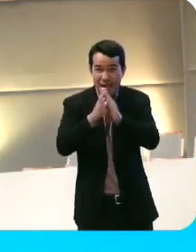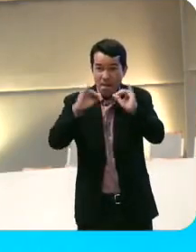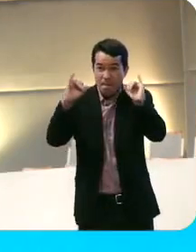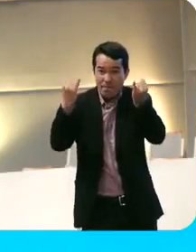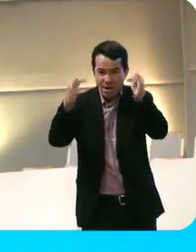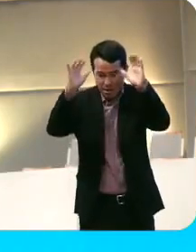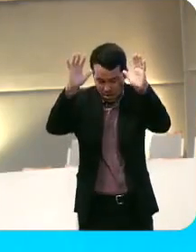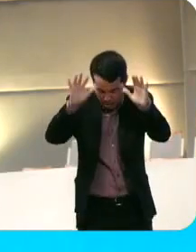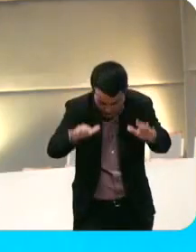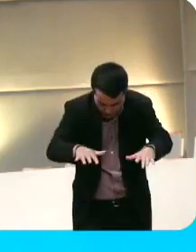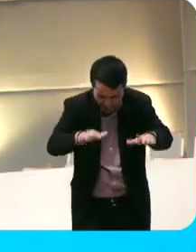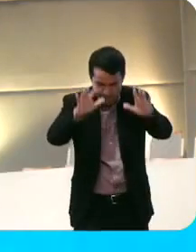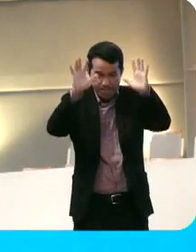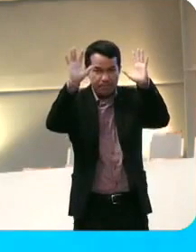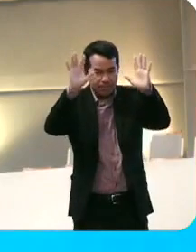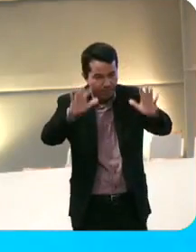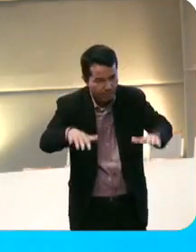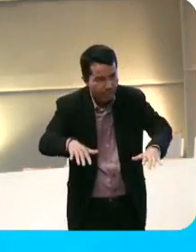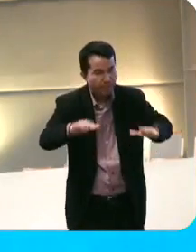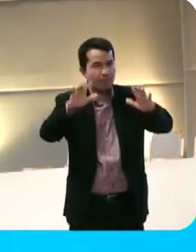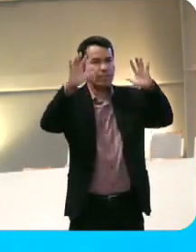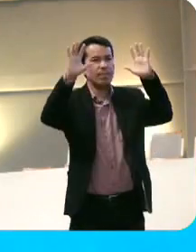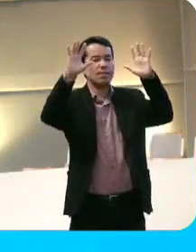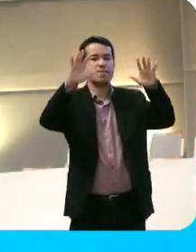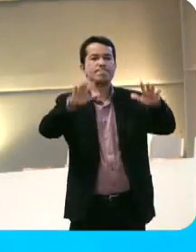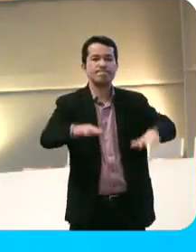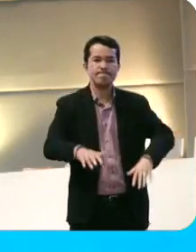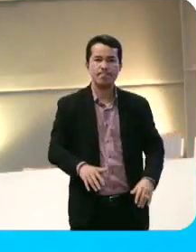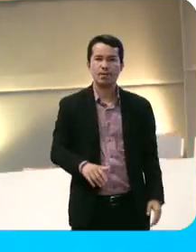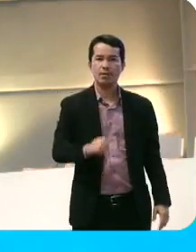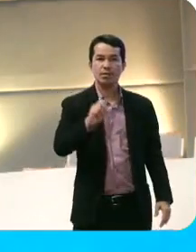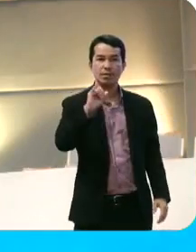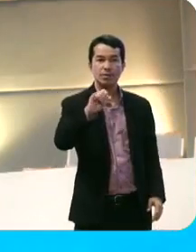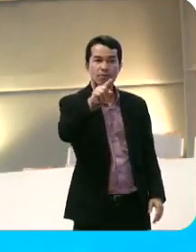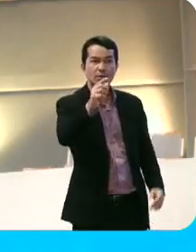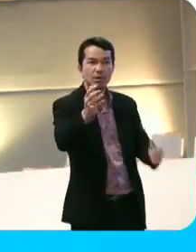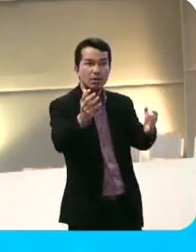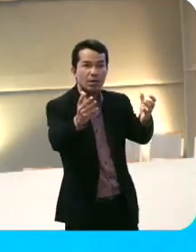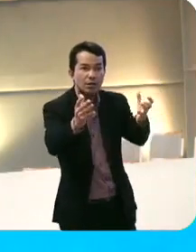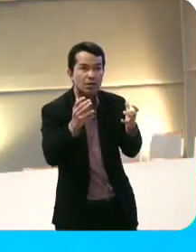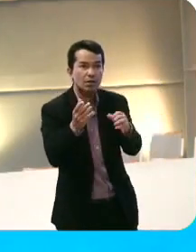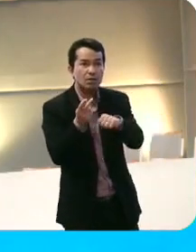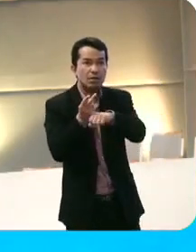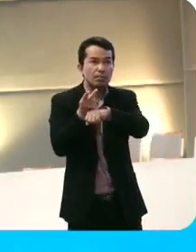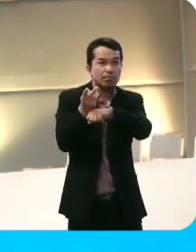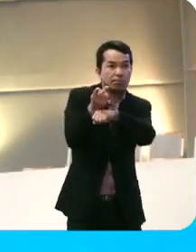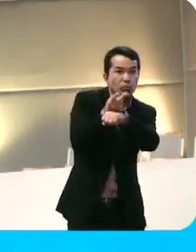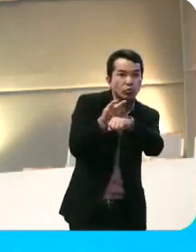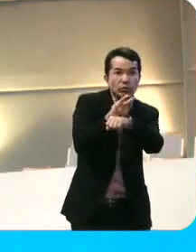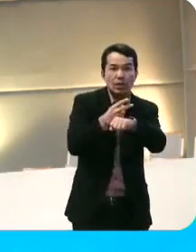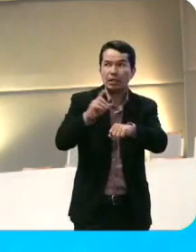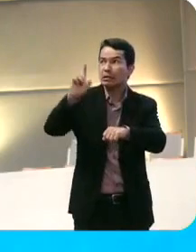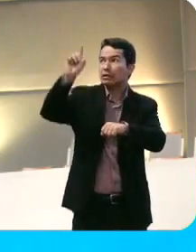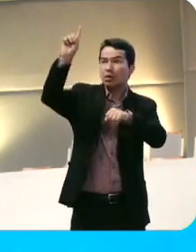vidas. Se você quer buscar a nuvem, você precisa se